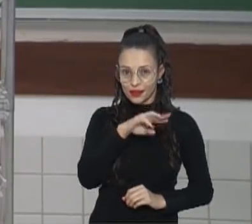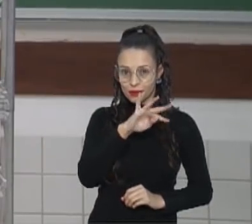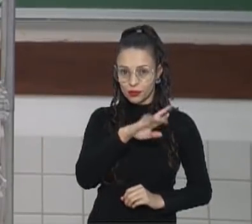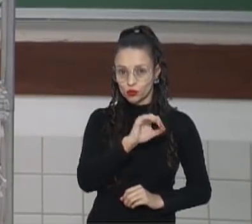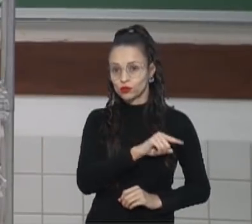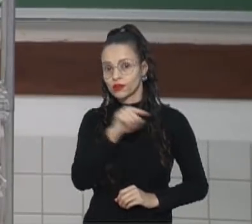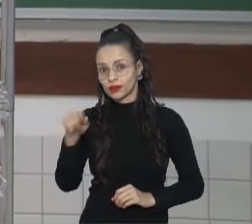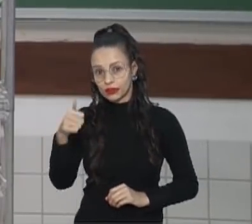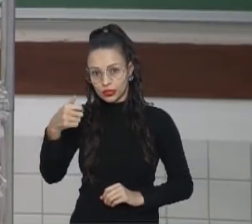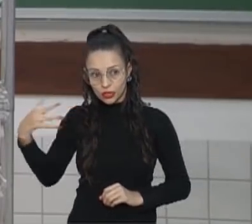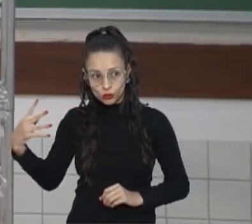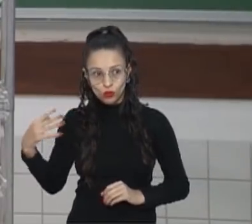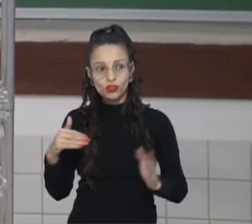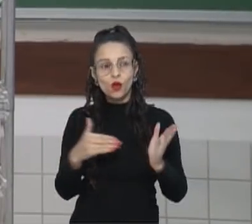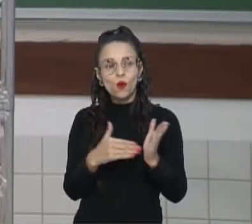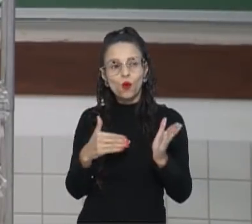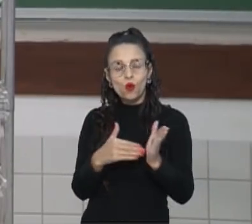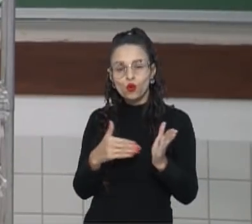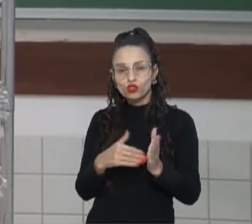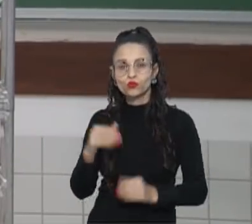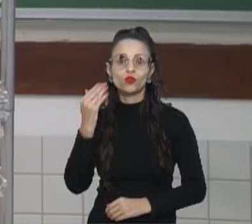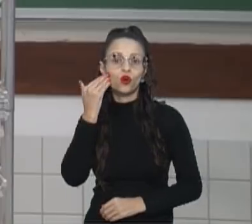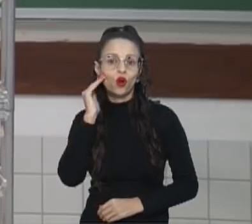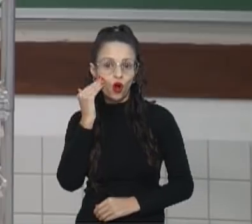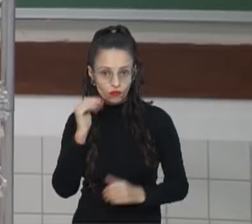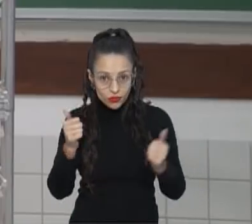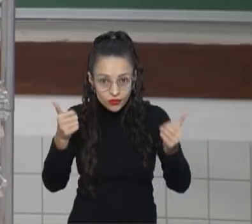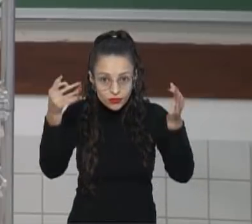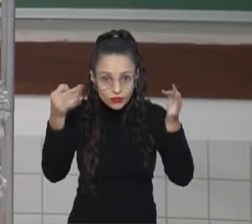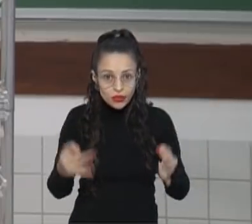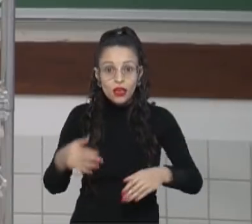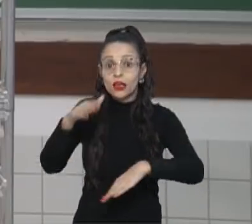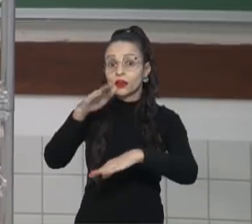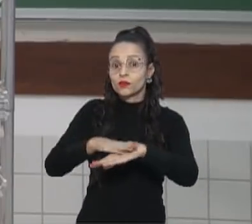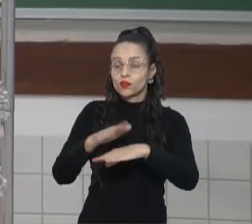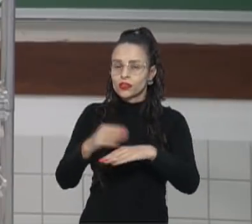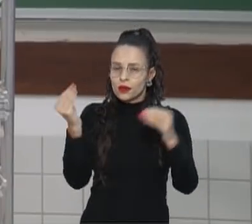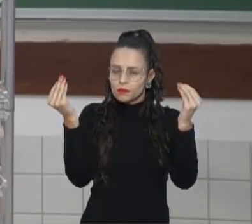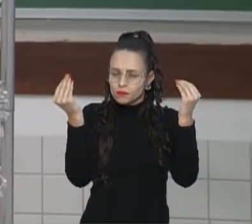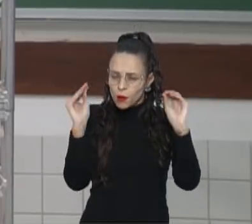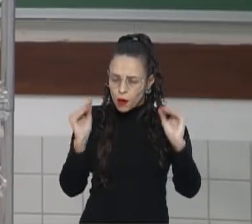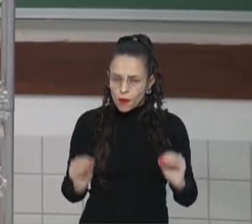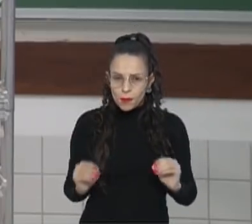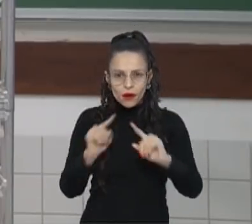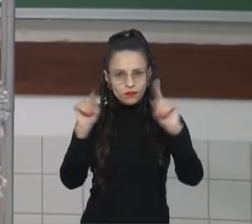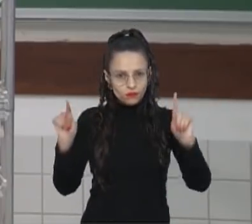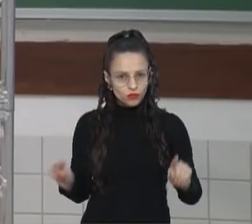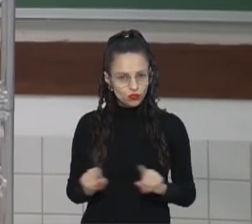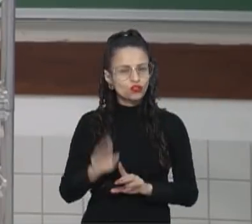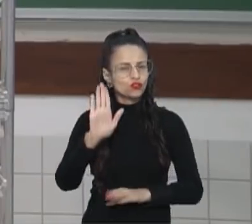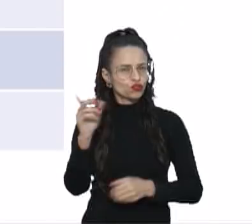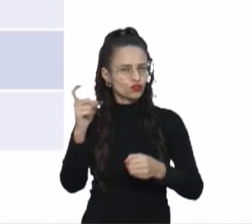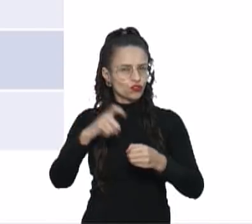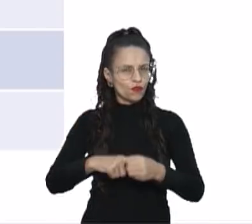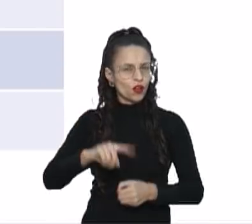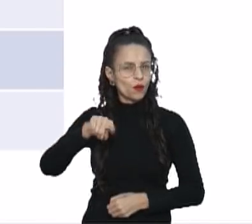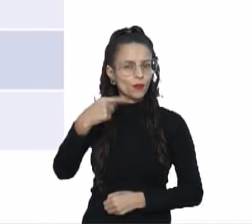na fenolftaleína, ficaria rosa. Correto? Preencha a sua tabela e eu já retorno com o próximo experimento.